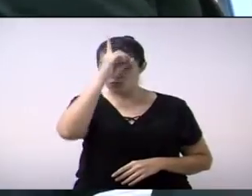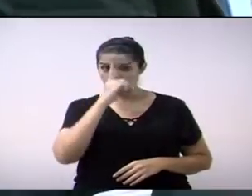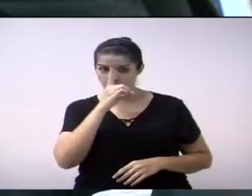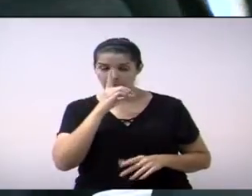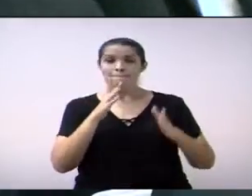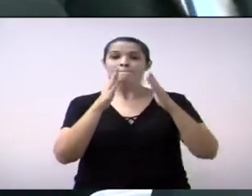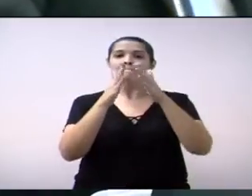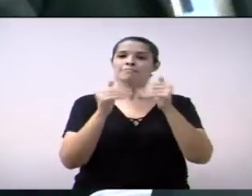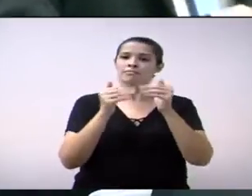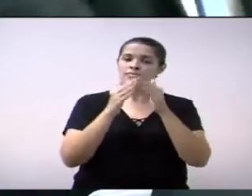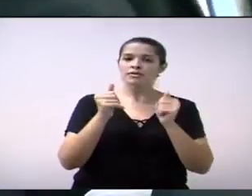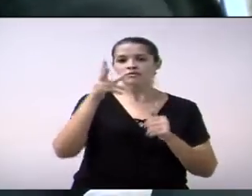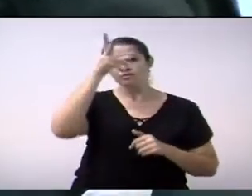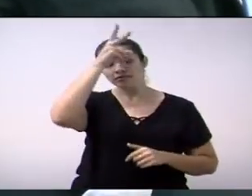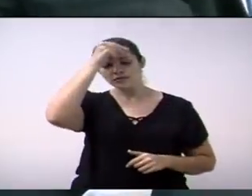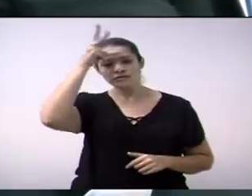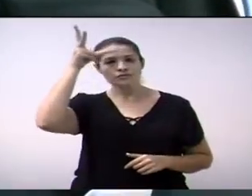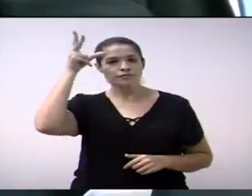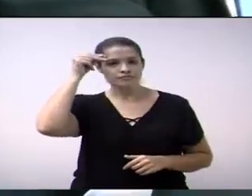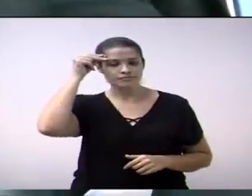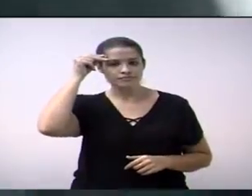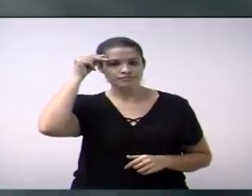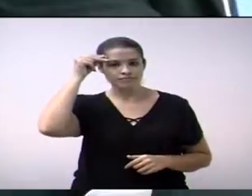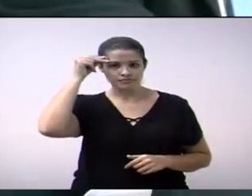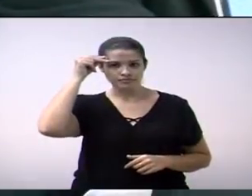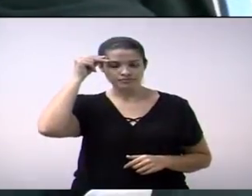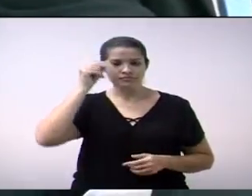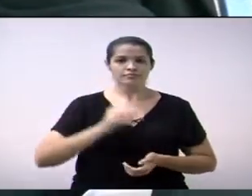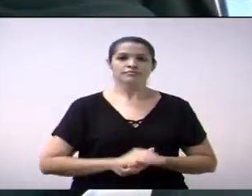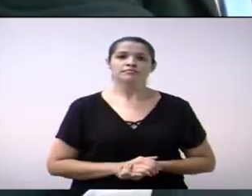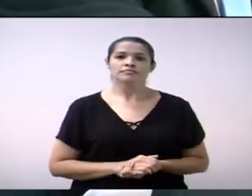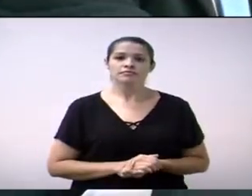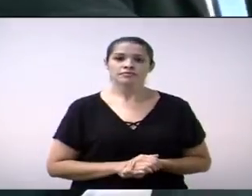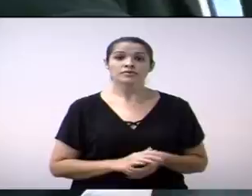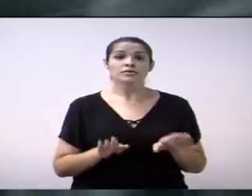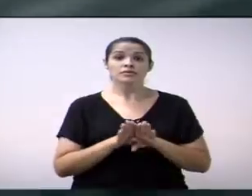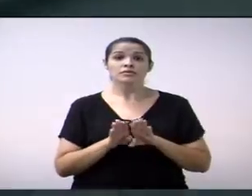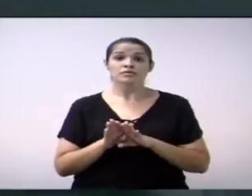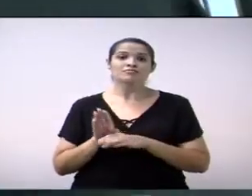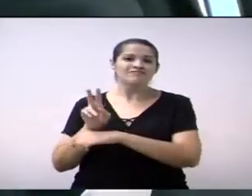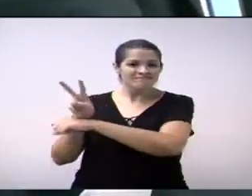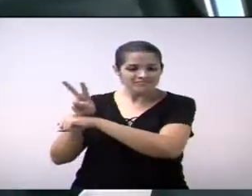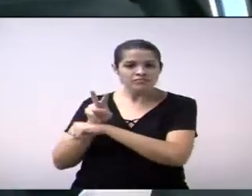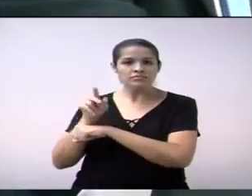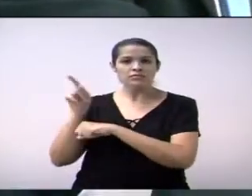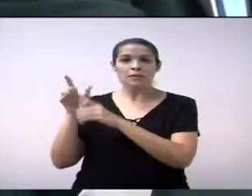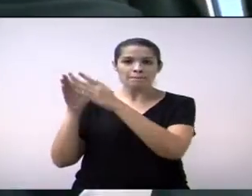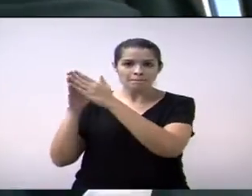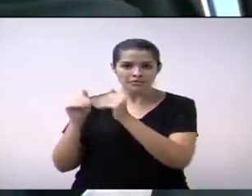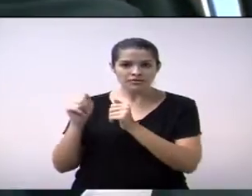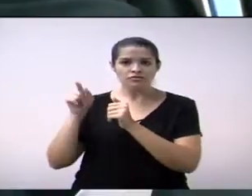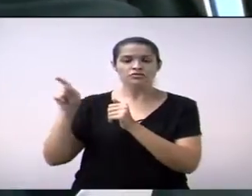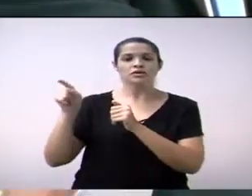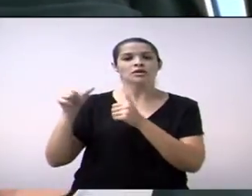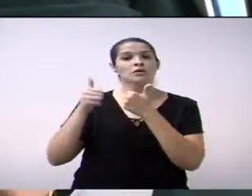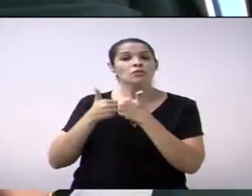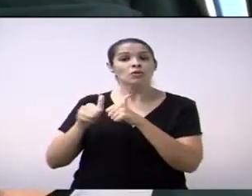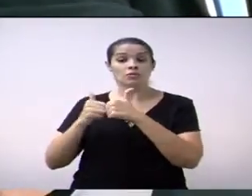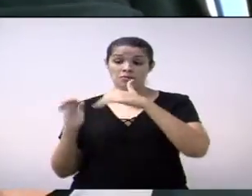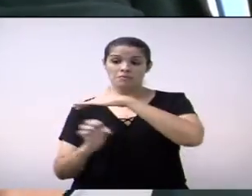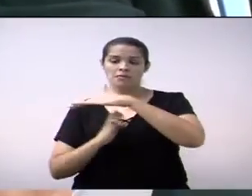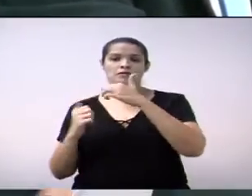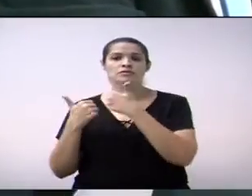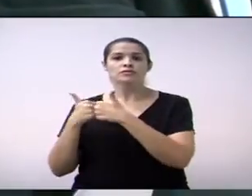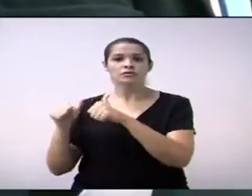a possibilidade, na possibilidade, junto à aviação Passaredo, do aumento nos horários dos ônibus que atendem o